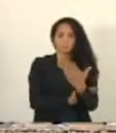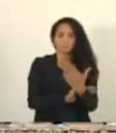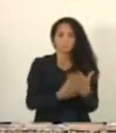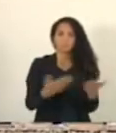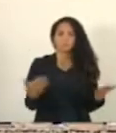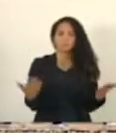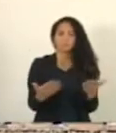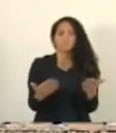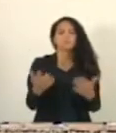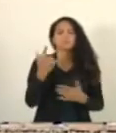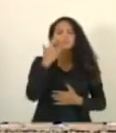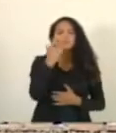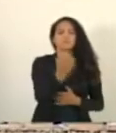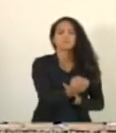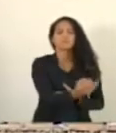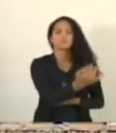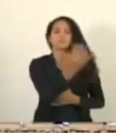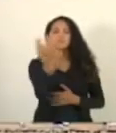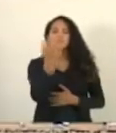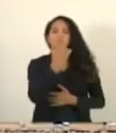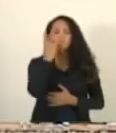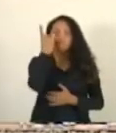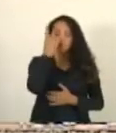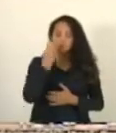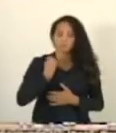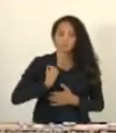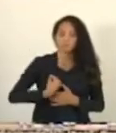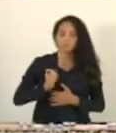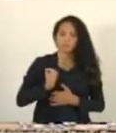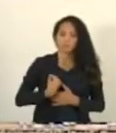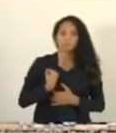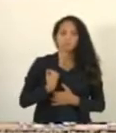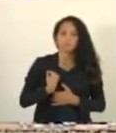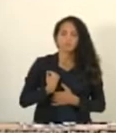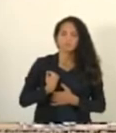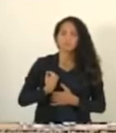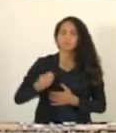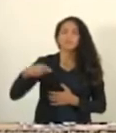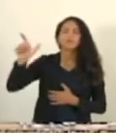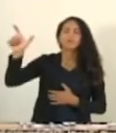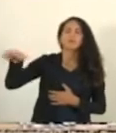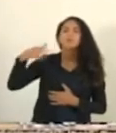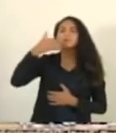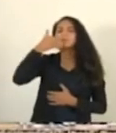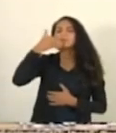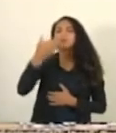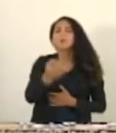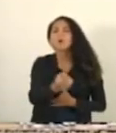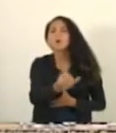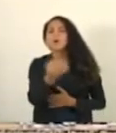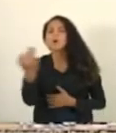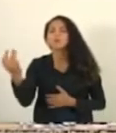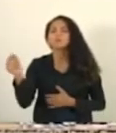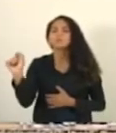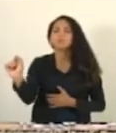Passamos à verificação de quórum, conforme a solicitação do deputado doutor